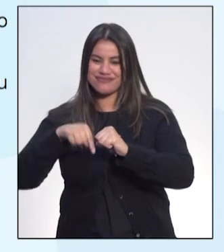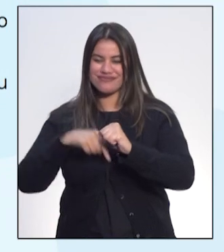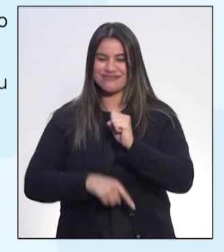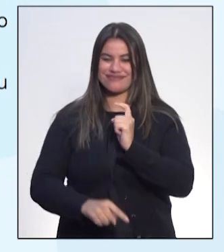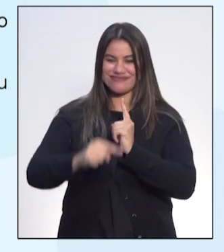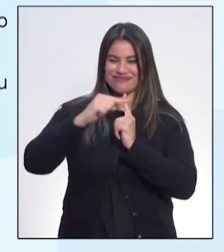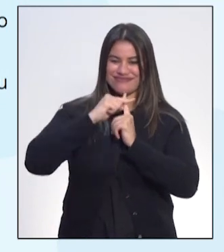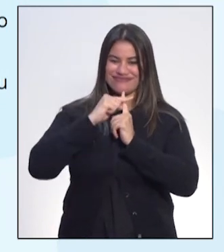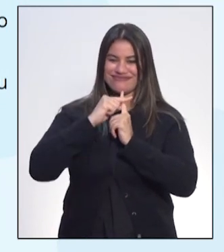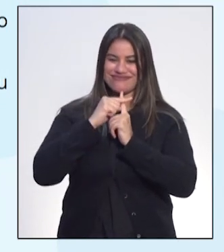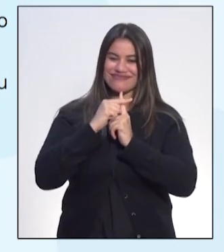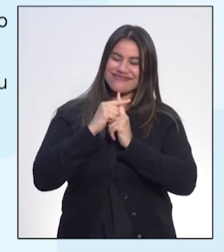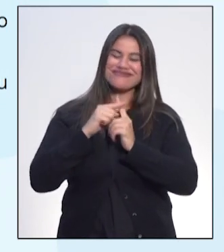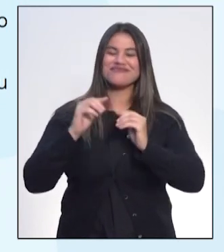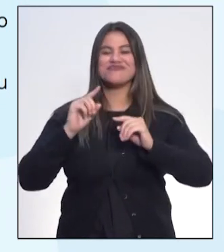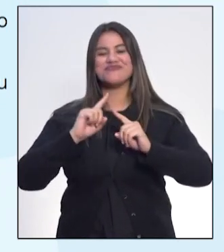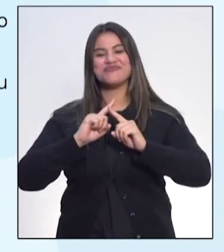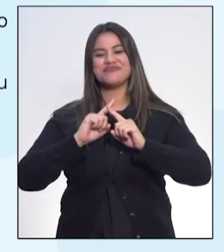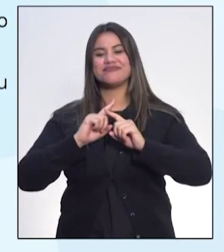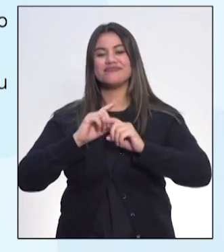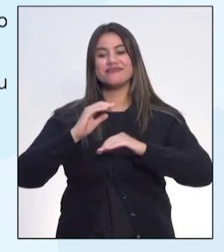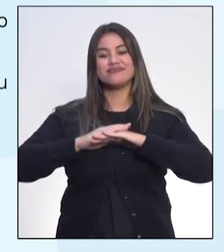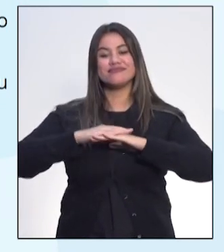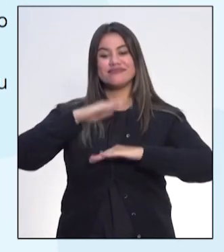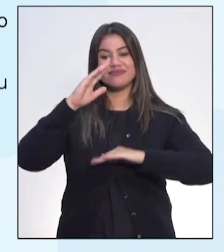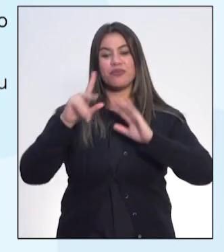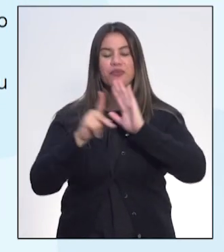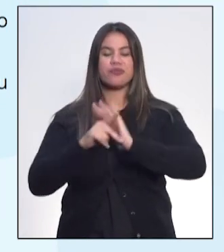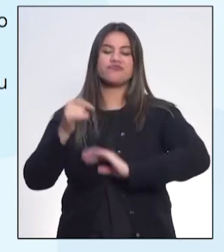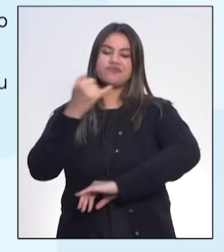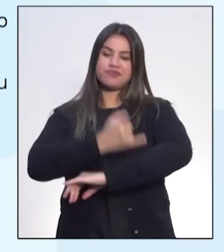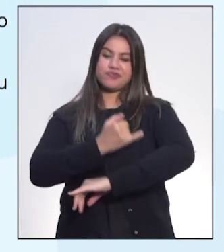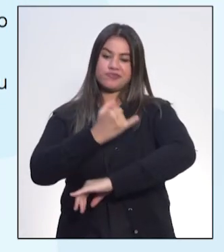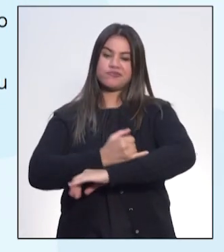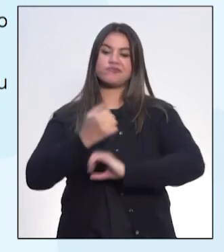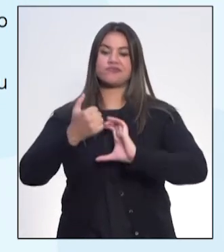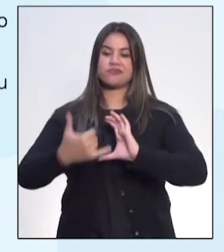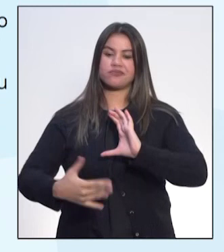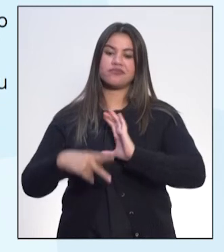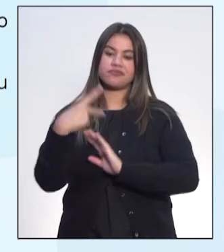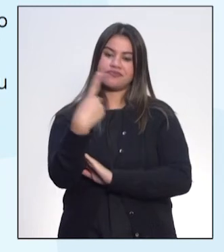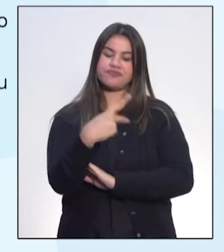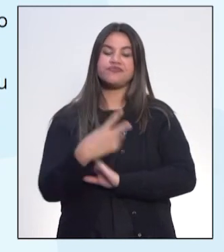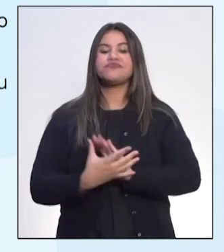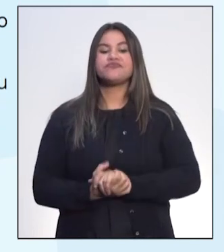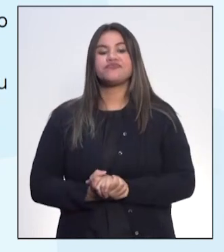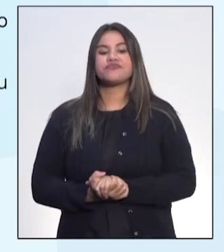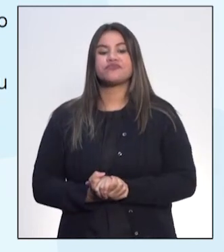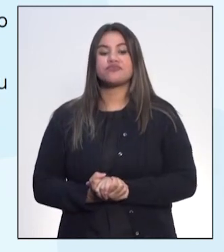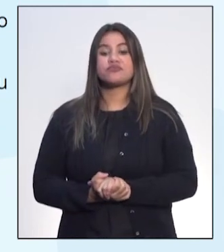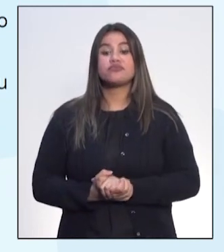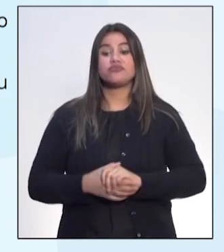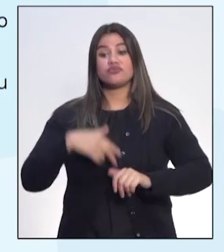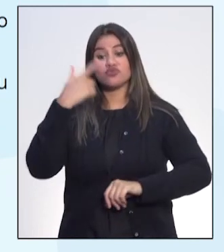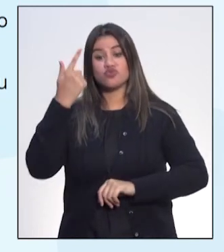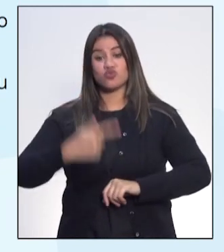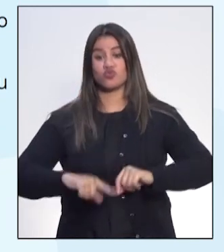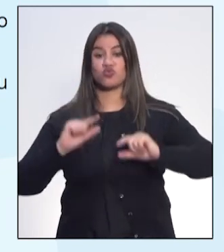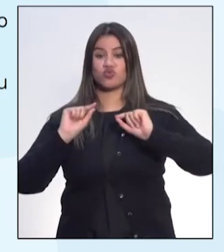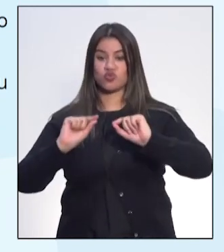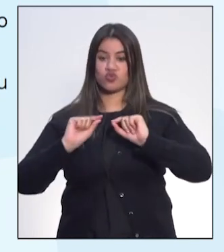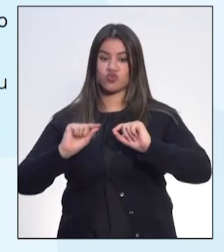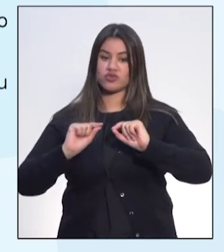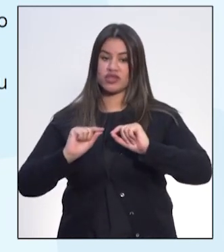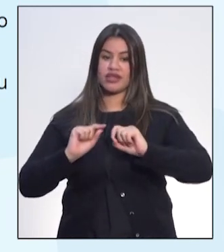um caráter metálico. Em contrapartida, um elemento químico que tem